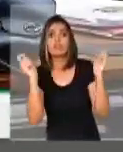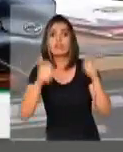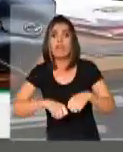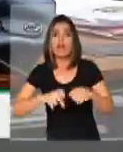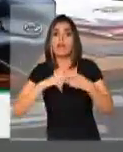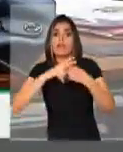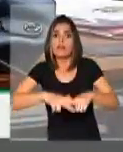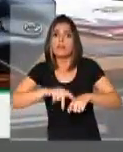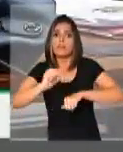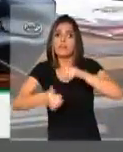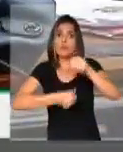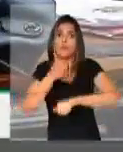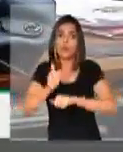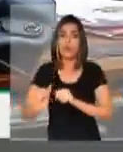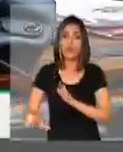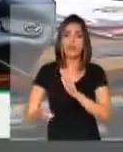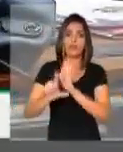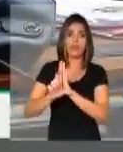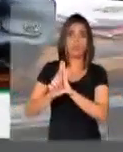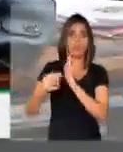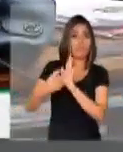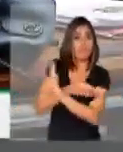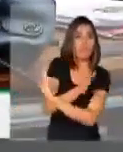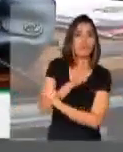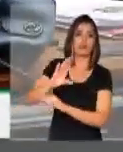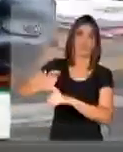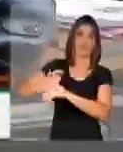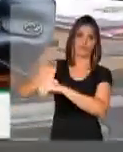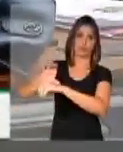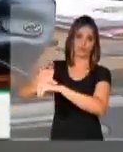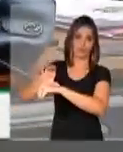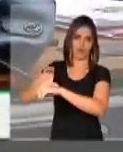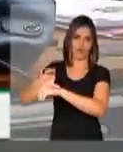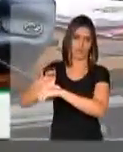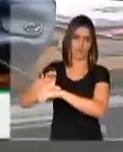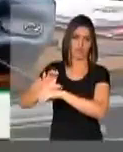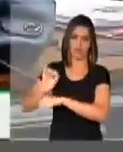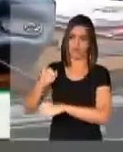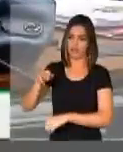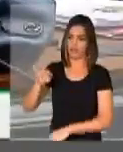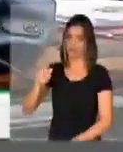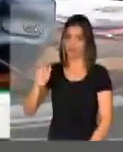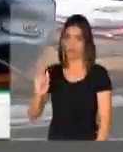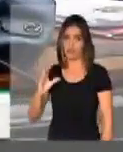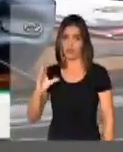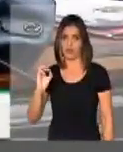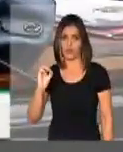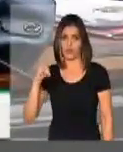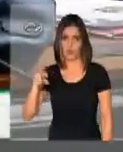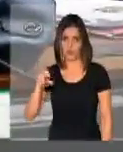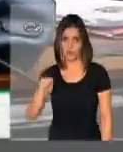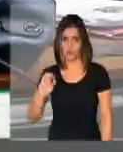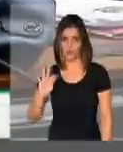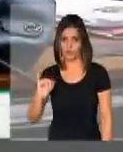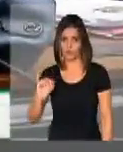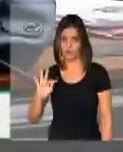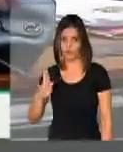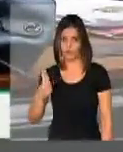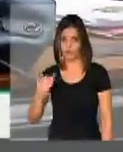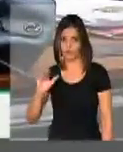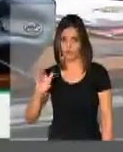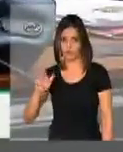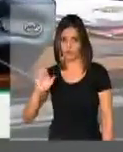a legislação infraconstitucional. Foi legislação infraconstitucional que se trabalhou a